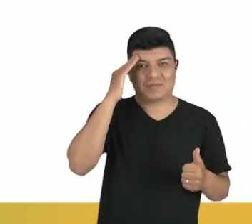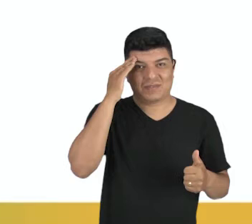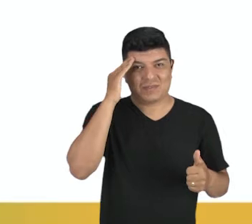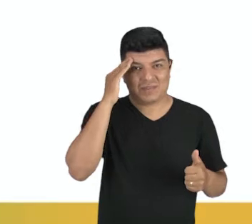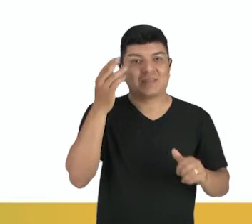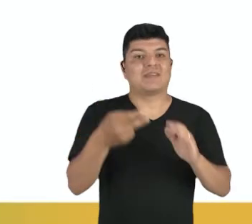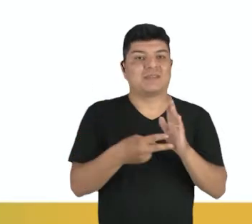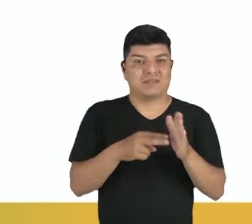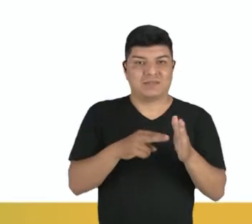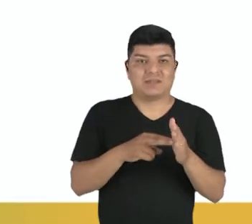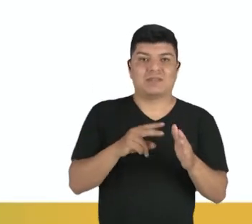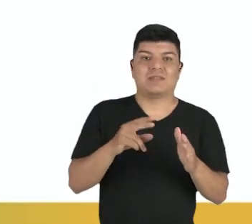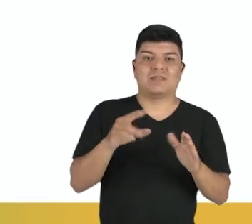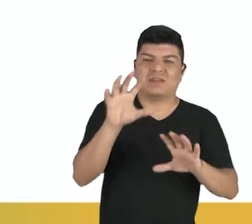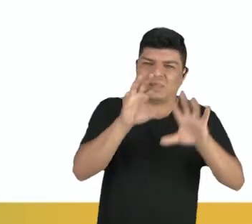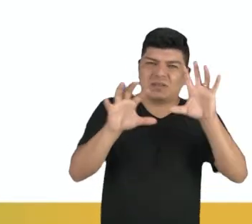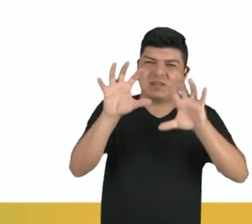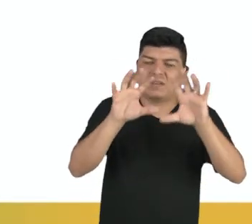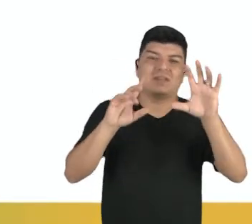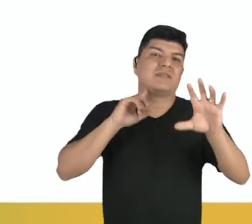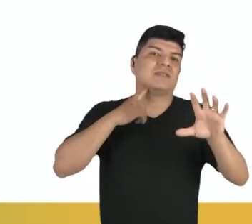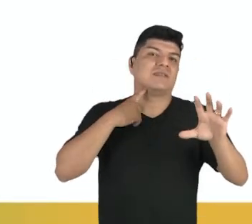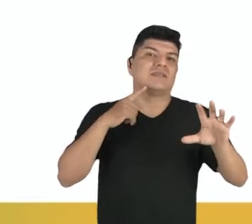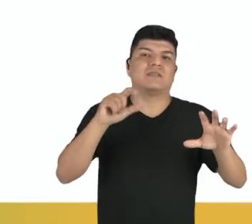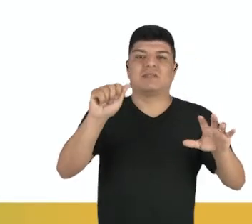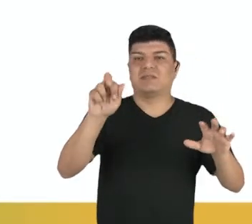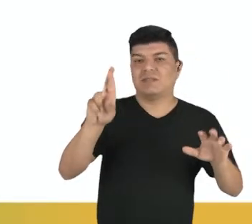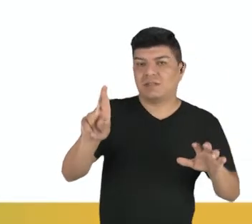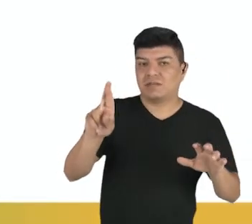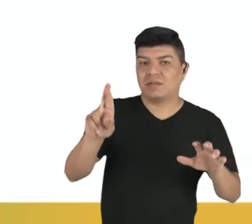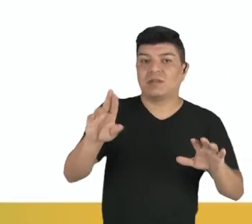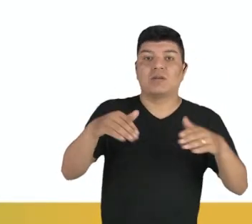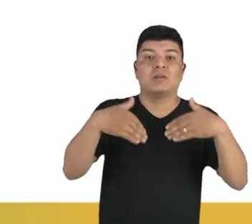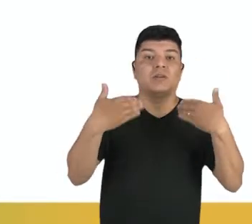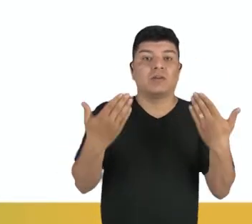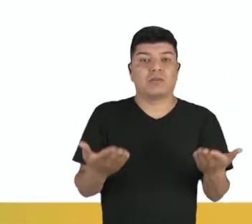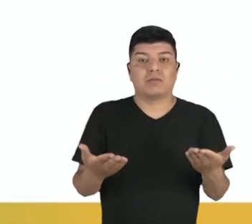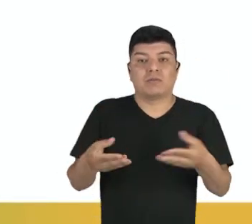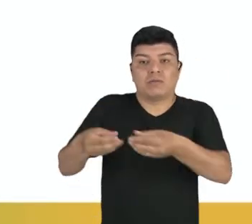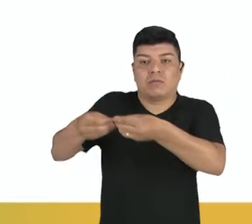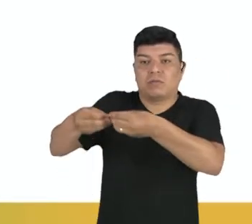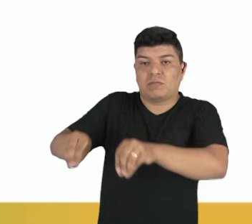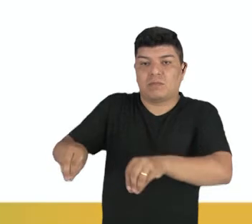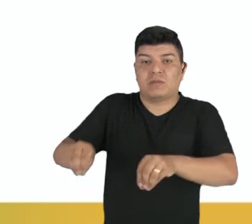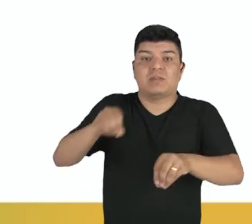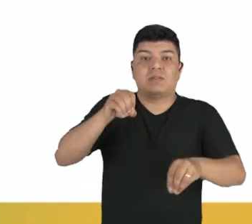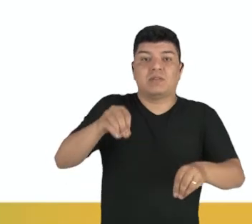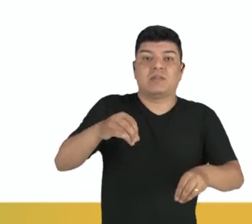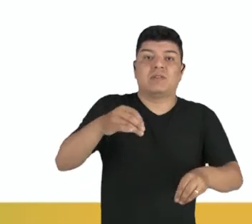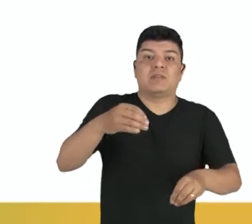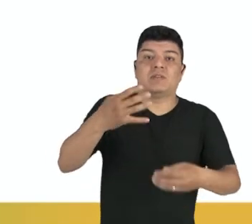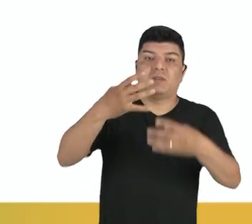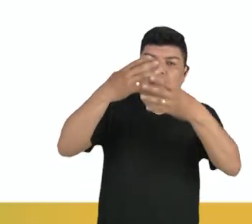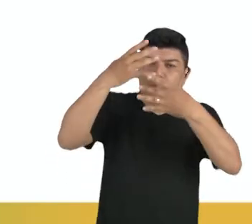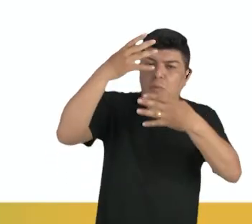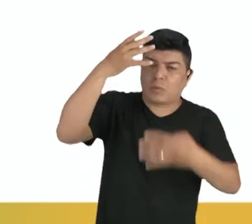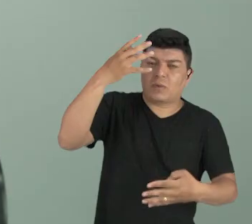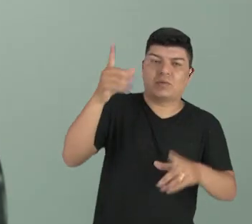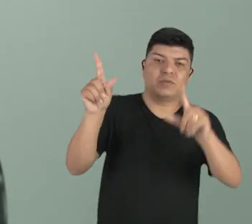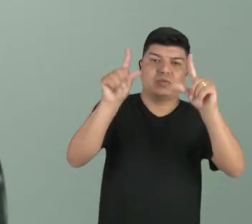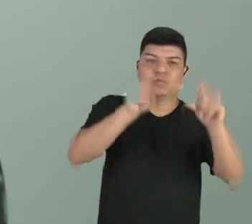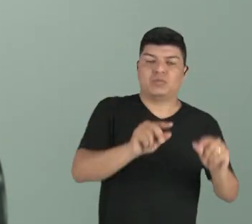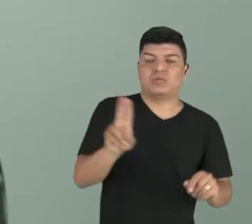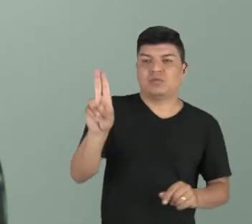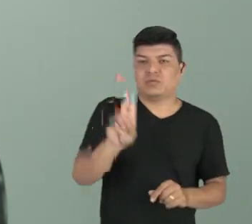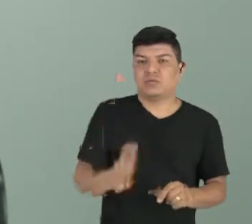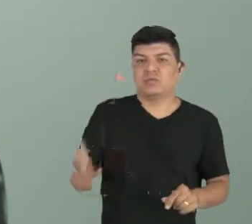aí a questão da poluição do ar? Quais as consequências dessa poluição? Se a gente for aqui enumerar várias soluções, seria diminuir o